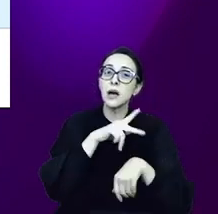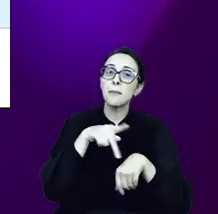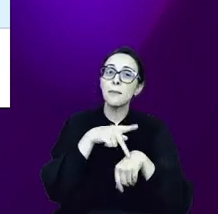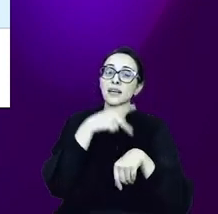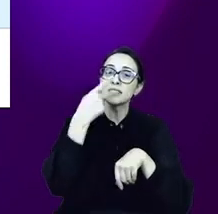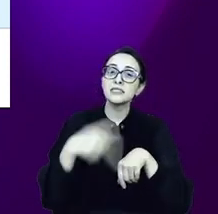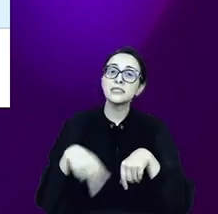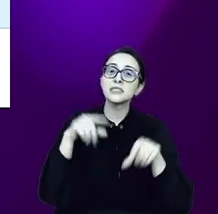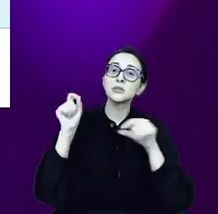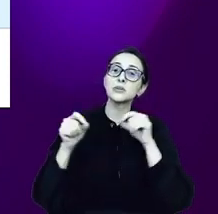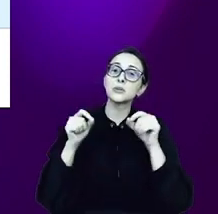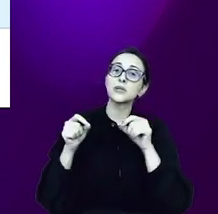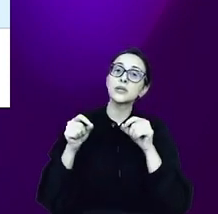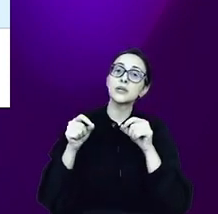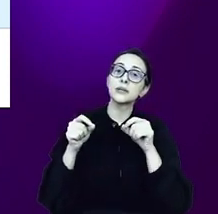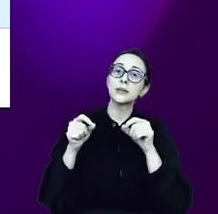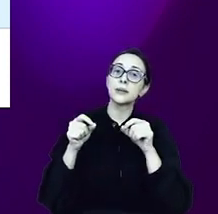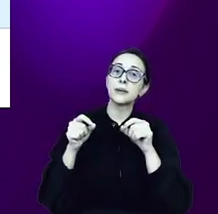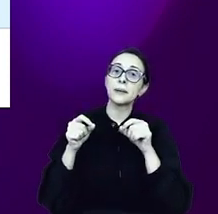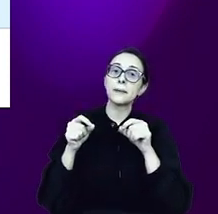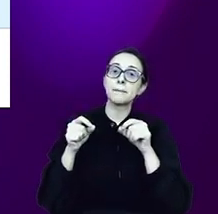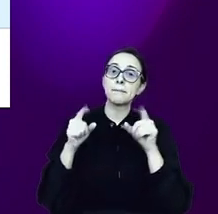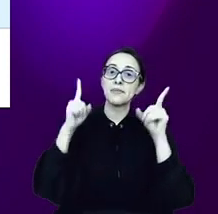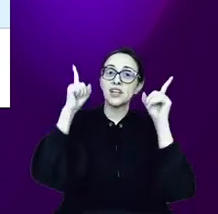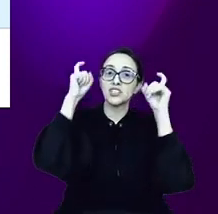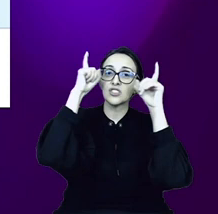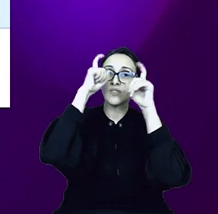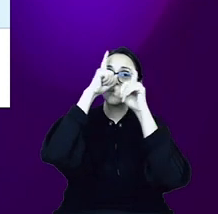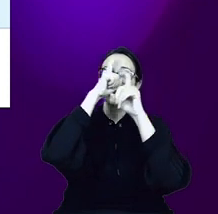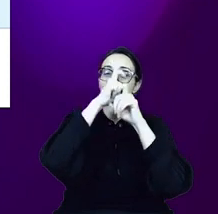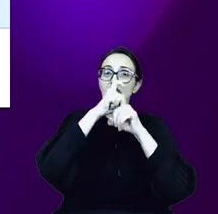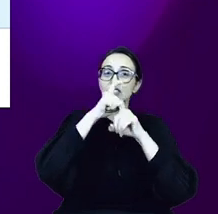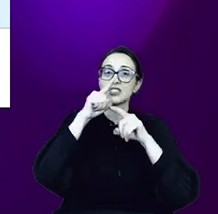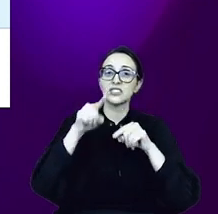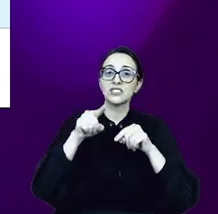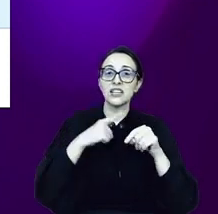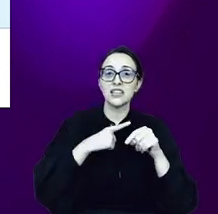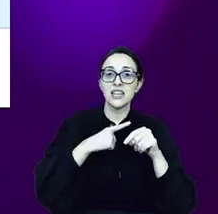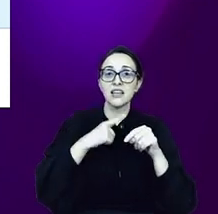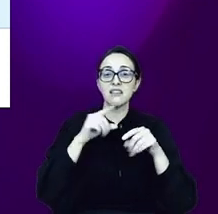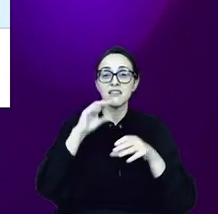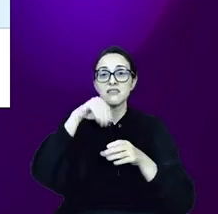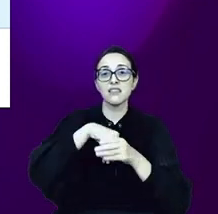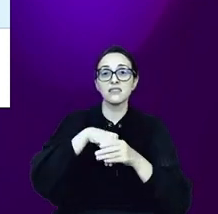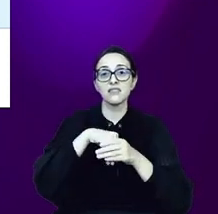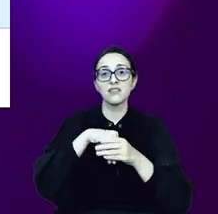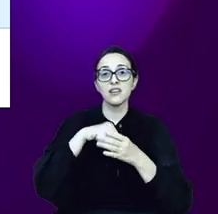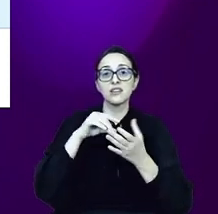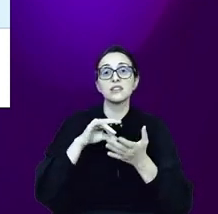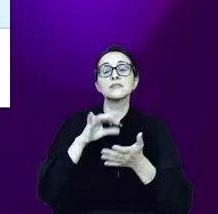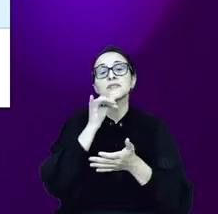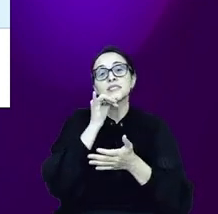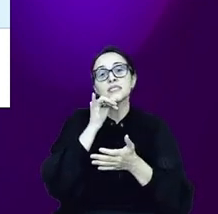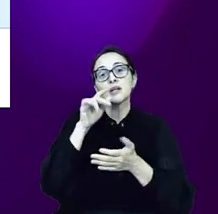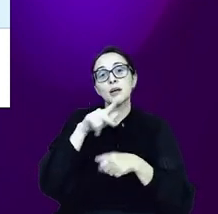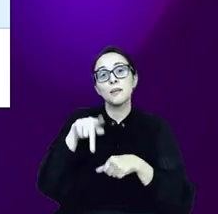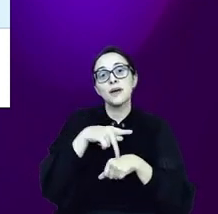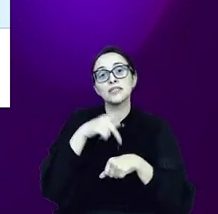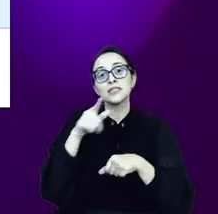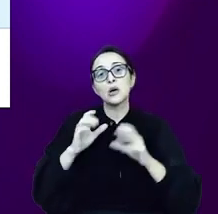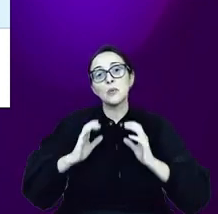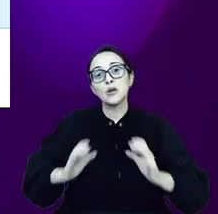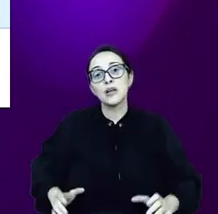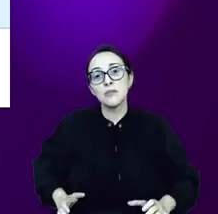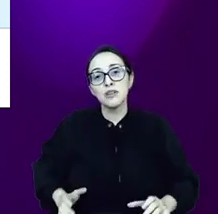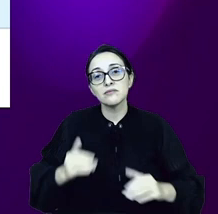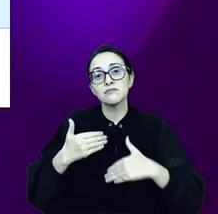andinos, que a dificuldade é aquilo que eu falei, por isso você tem que ter dentro da sua realidade. Porque nos países andinos, por exemplo, qual o comportamento da